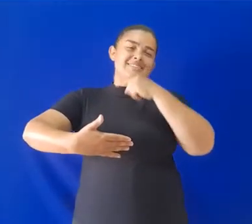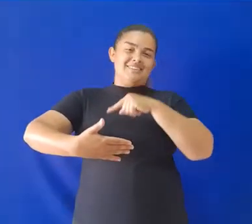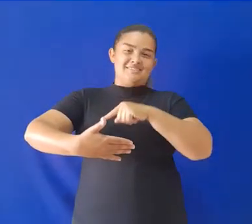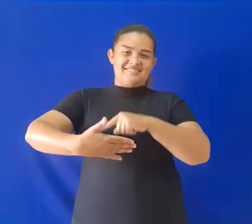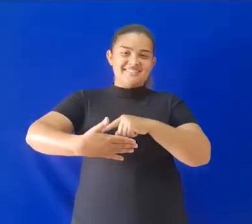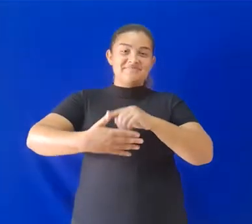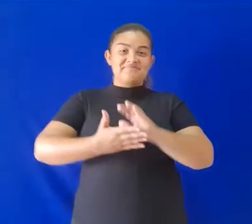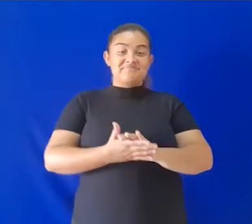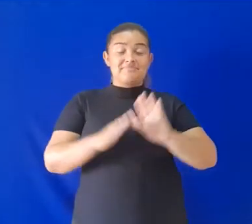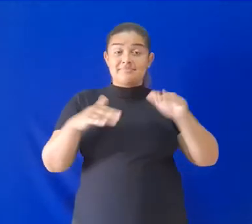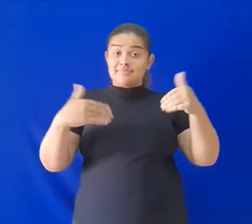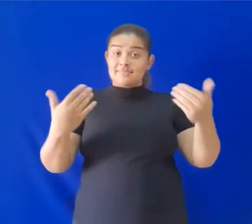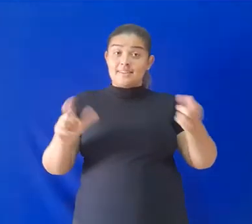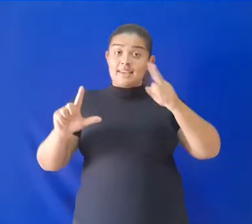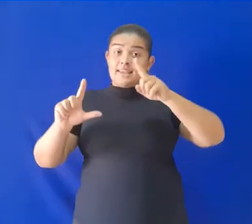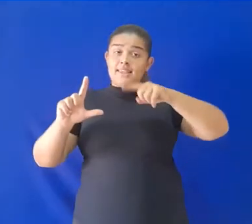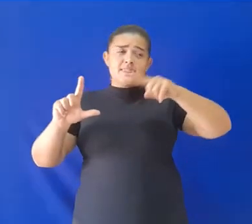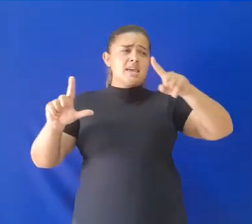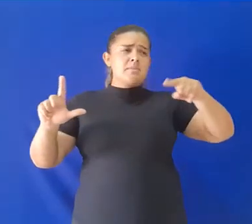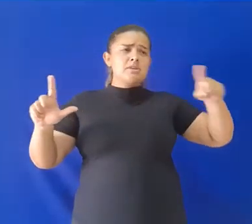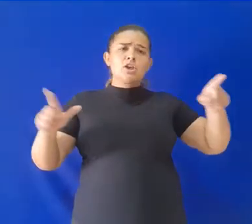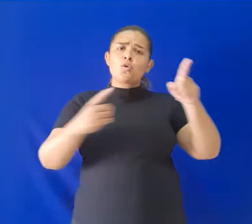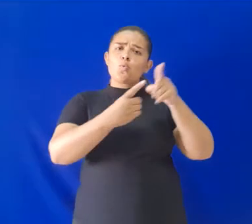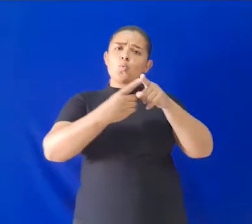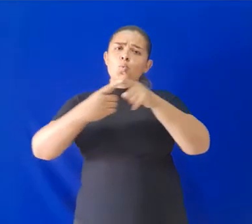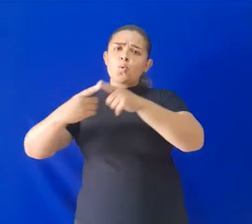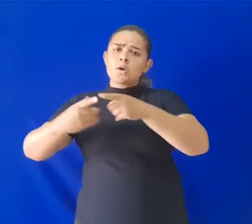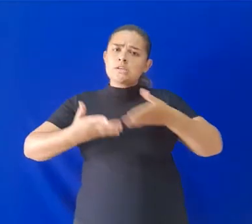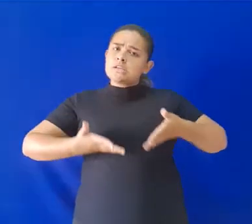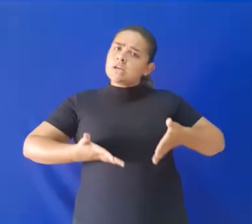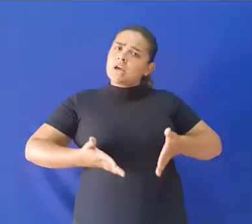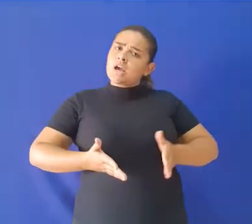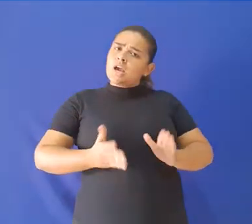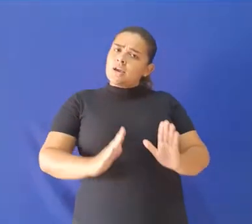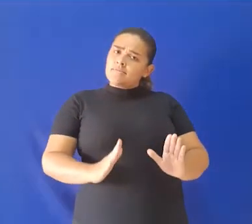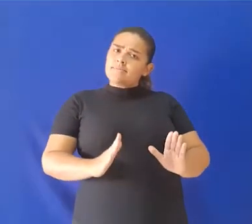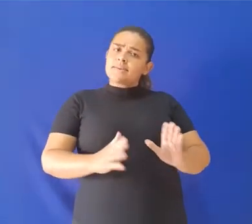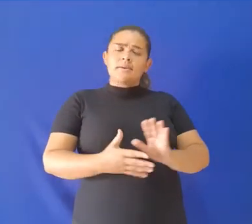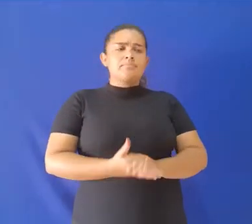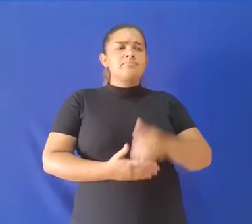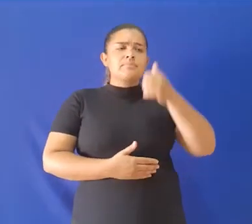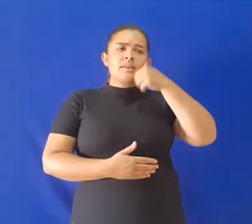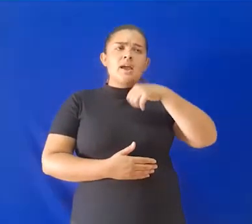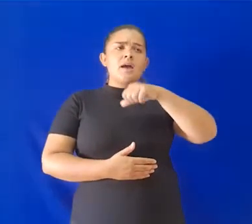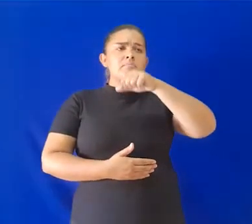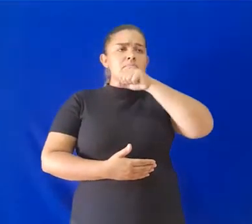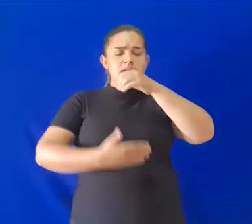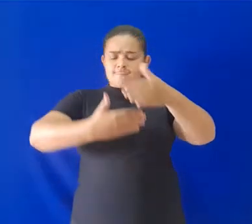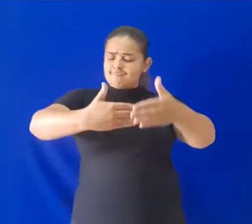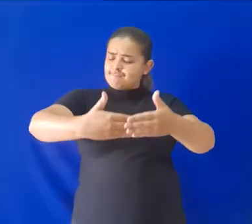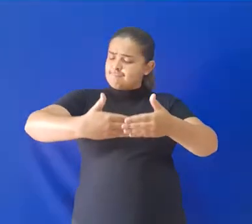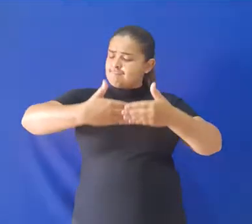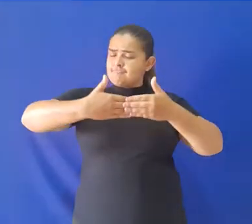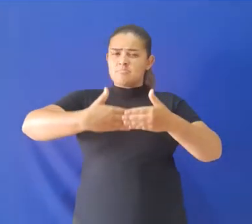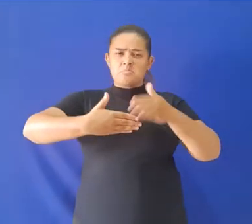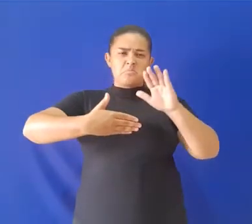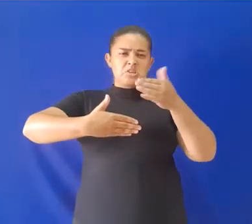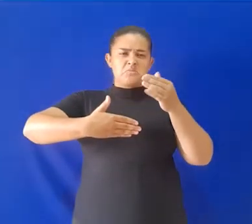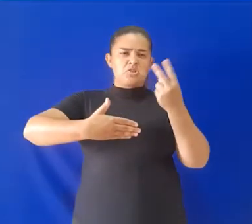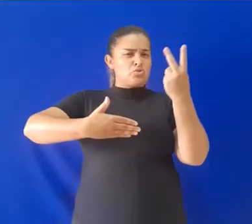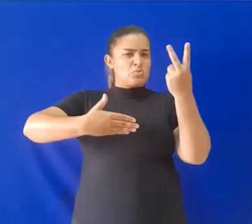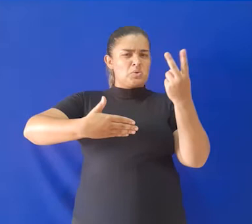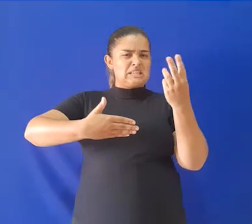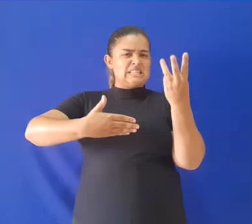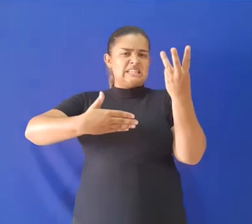lindos. Então, dependendo do tipo de parto da mãe, via de praxe, a mãe fica com o